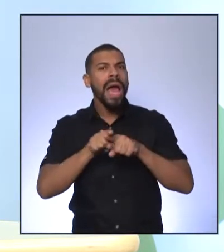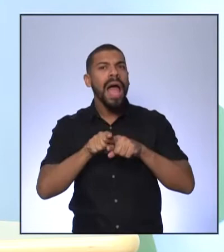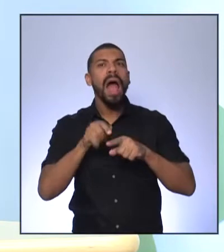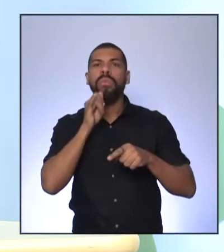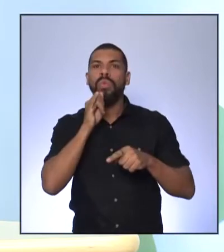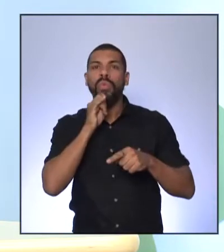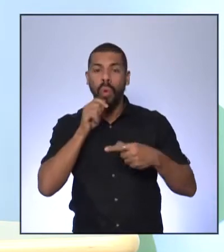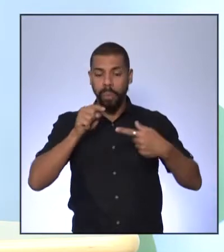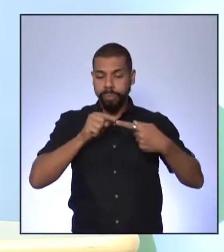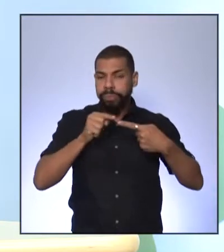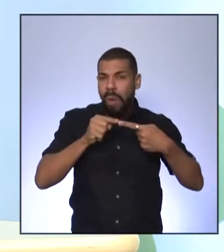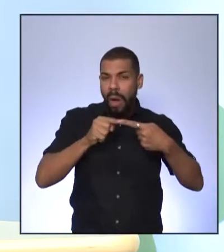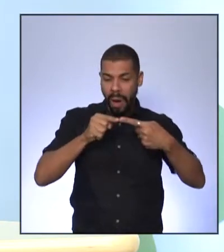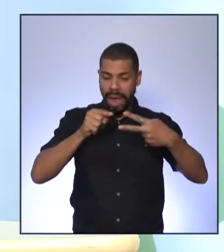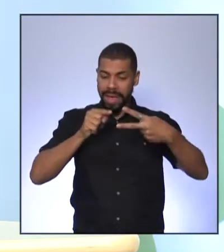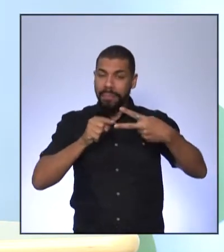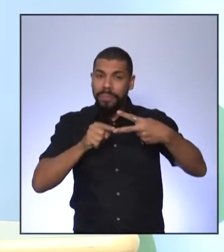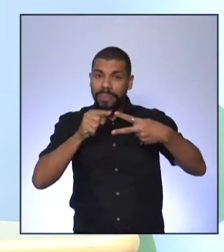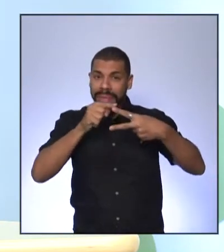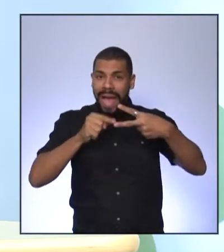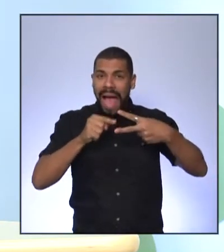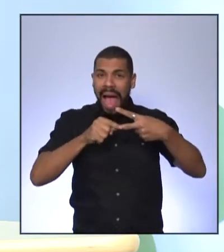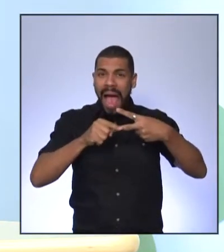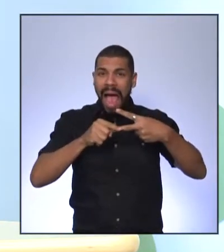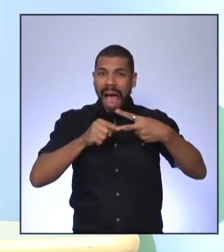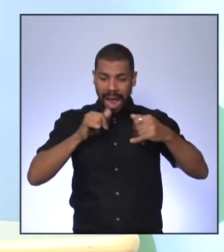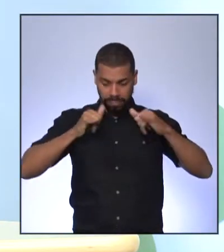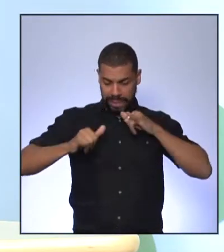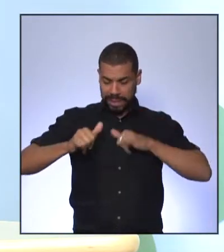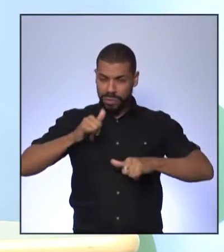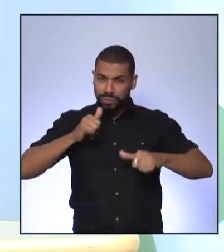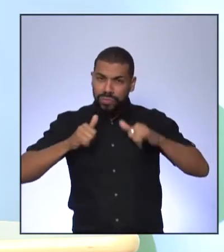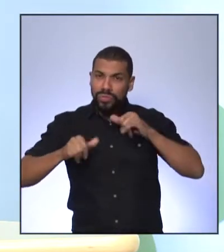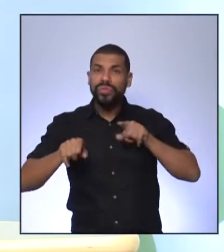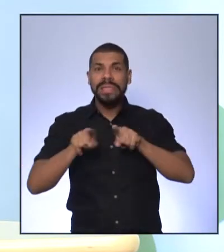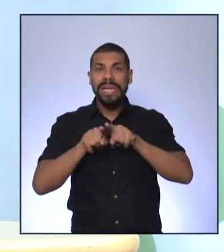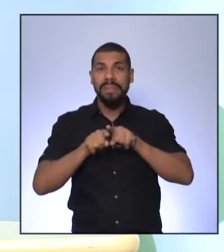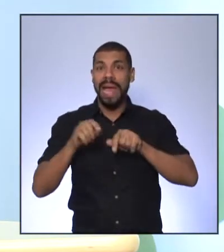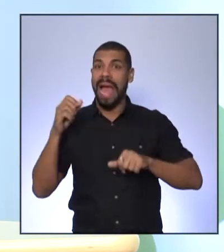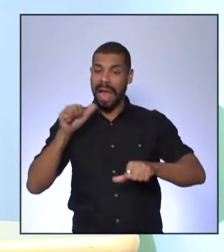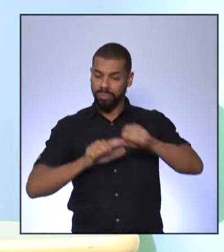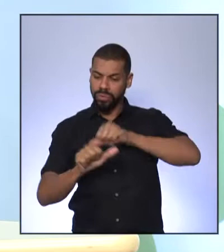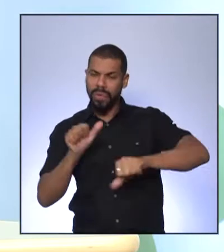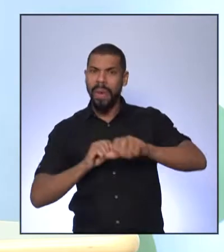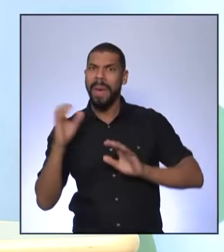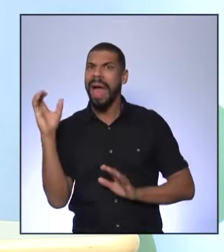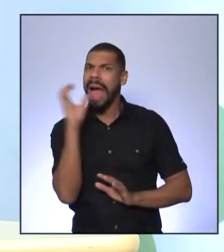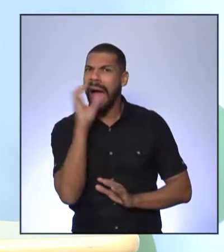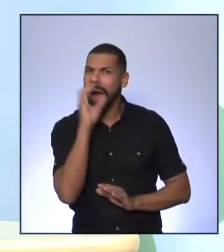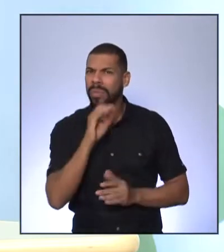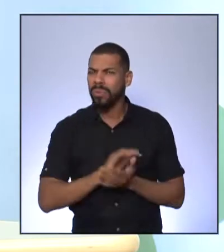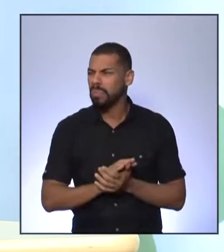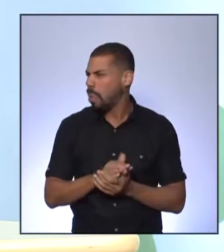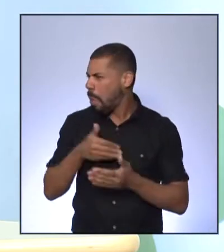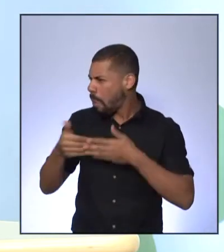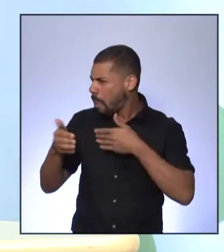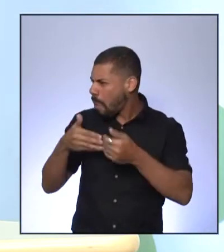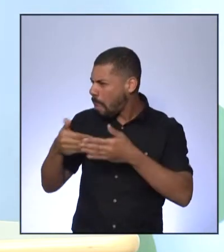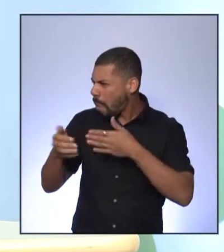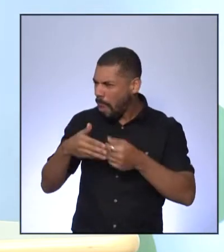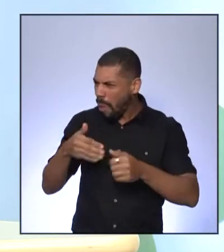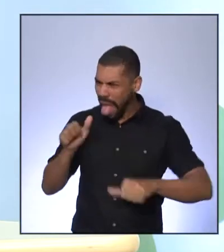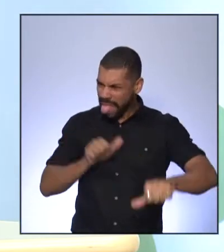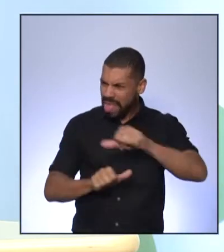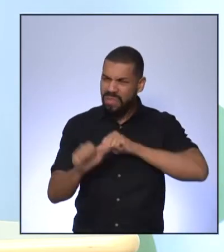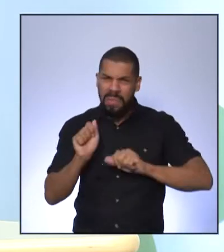a orientação e a energia, ela vai fazer com que a nossa transformação aconteça mais rápido. Professora, qualquer transformação? Não,